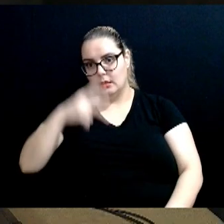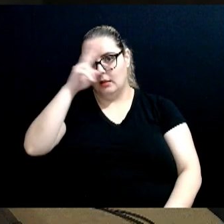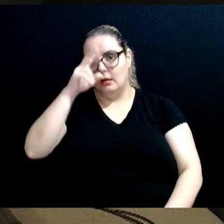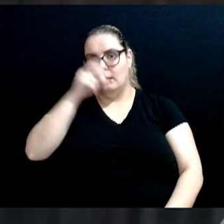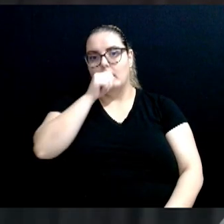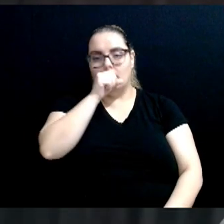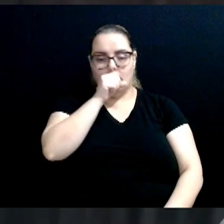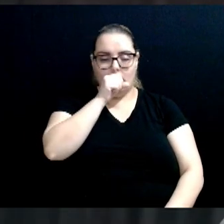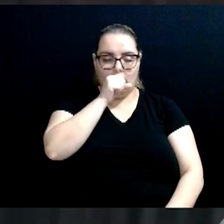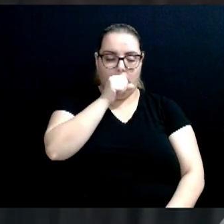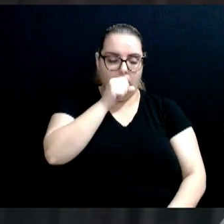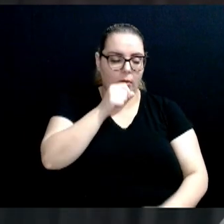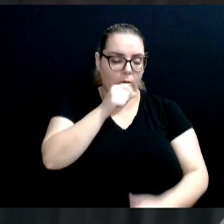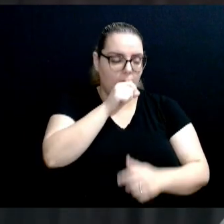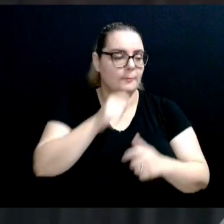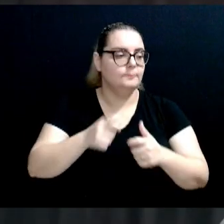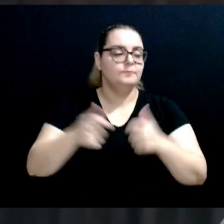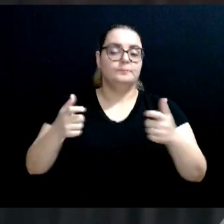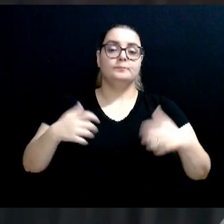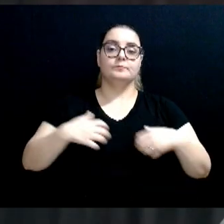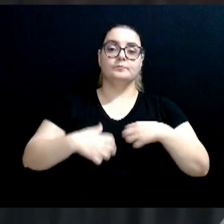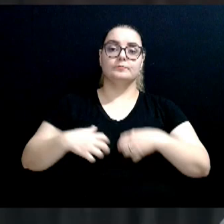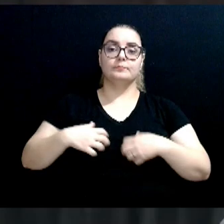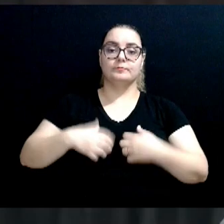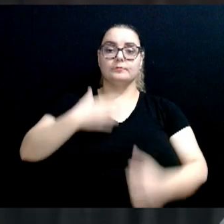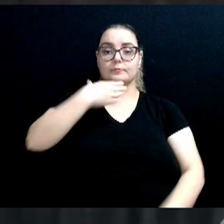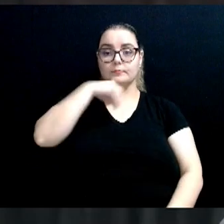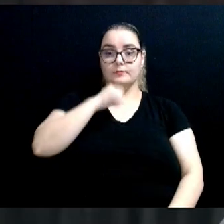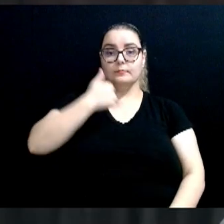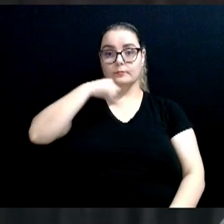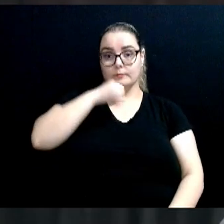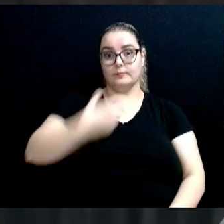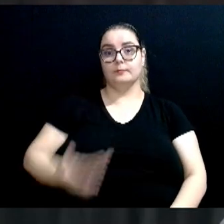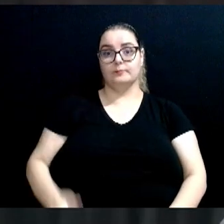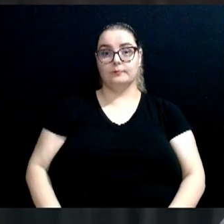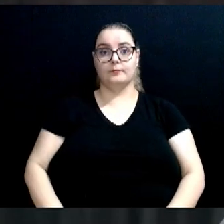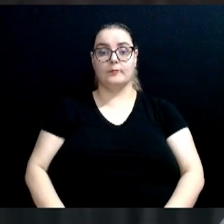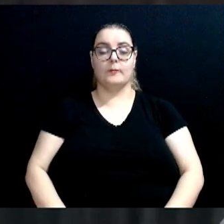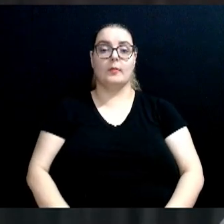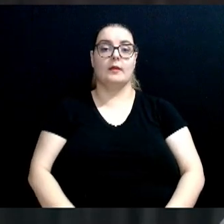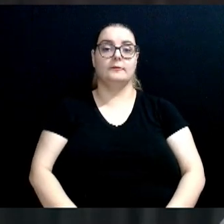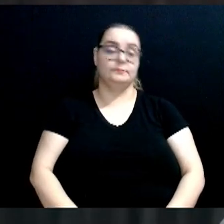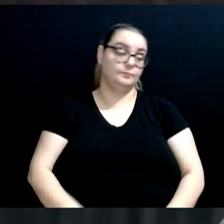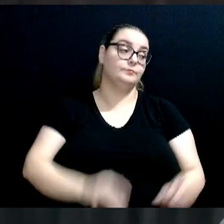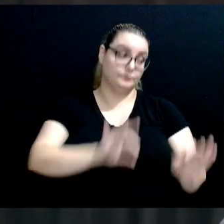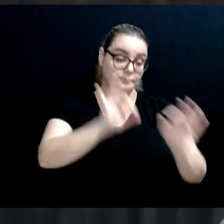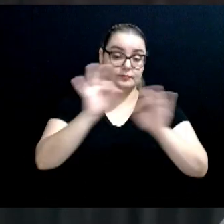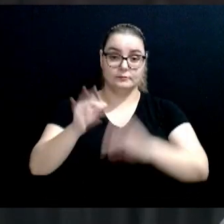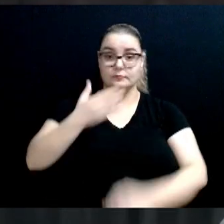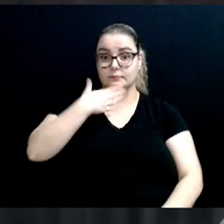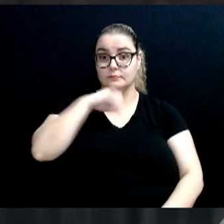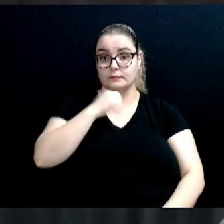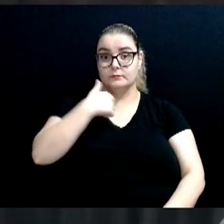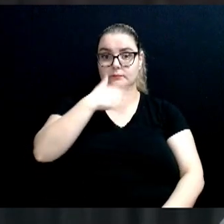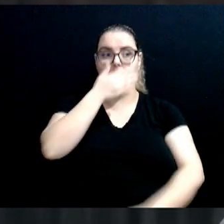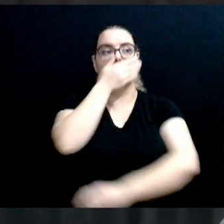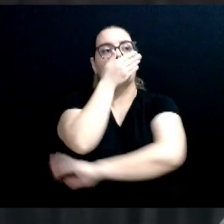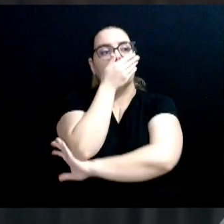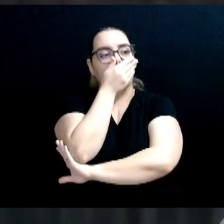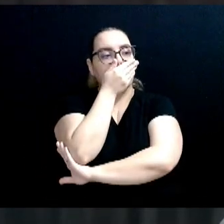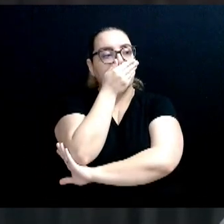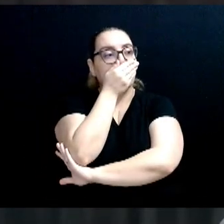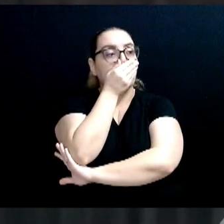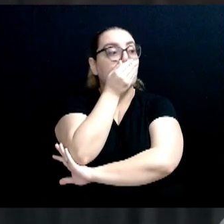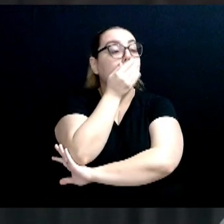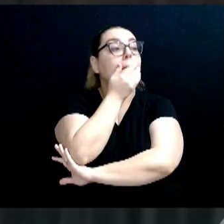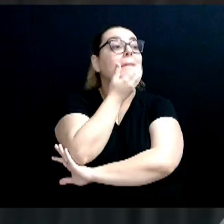desespero também dos pais, que eu acompanho muito esses pais, eles falam, meu Deus, meu filho agora começou a mentir. E acaba que